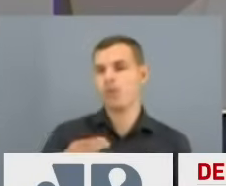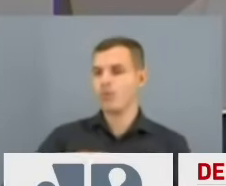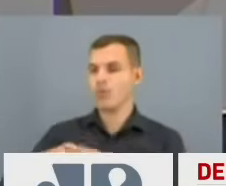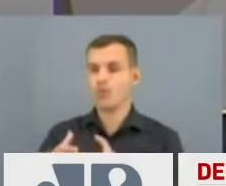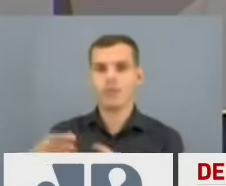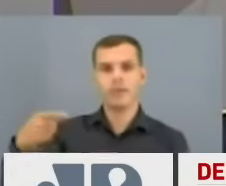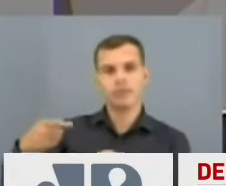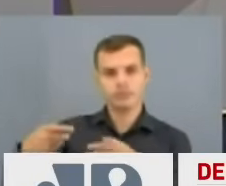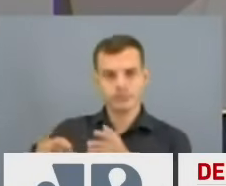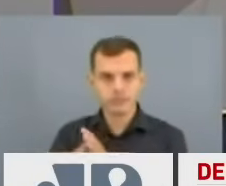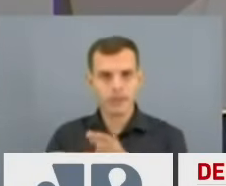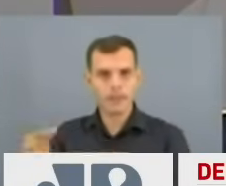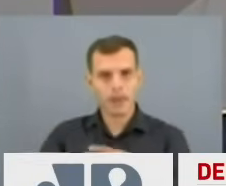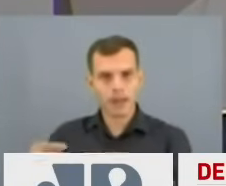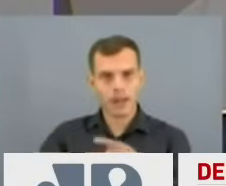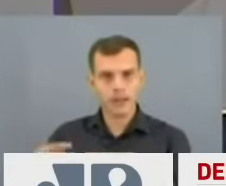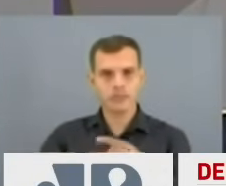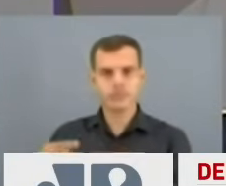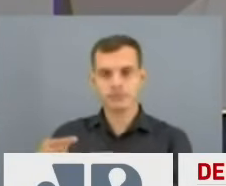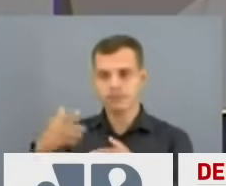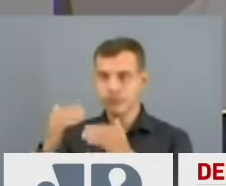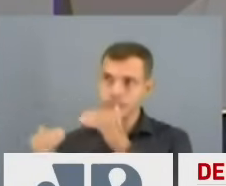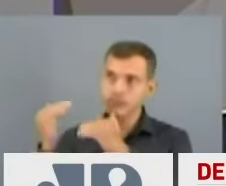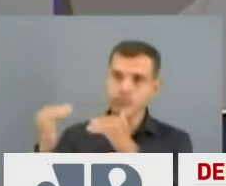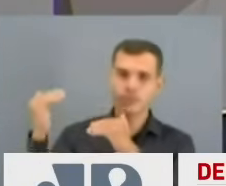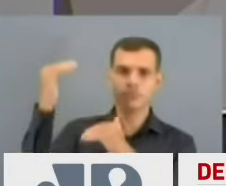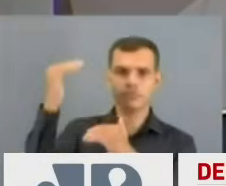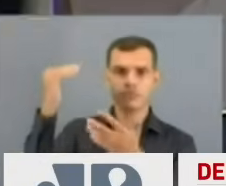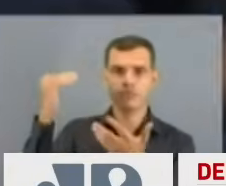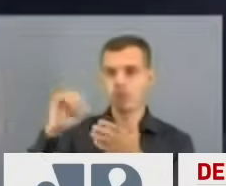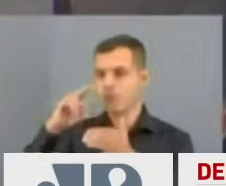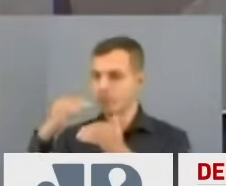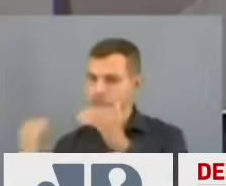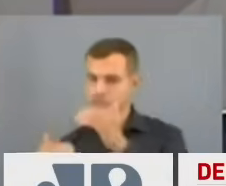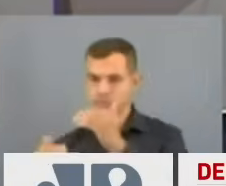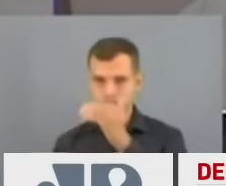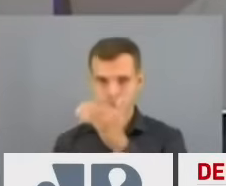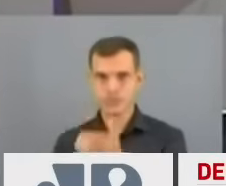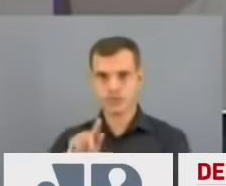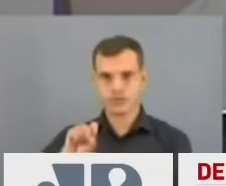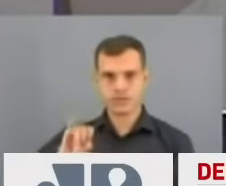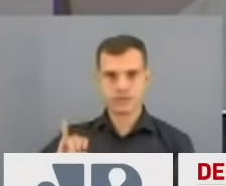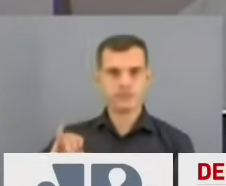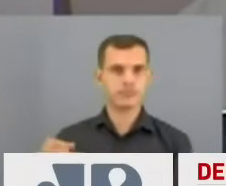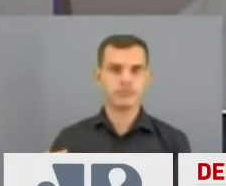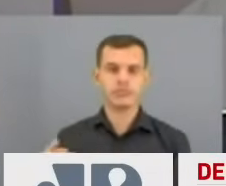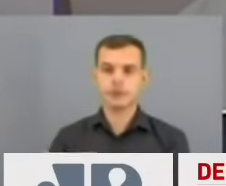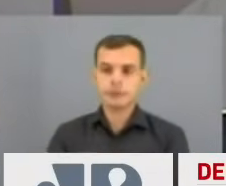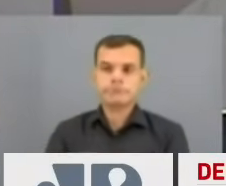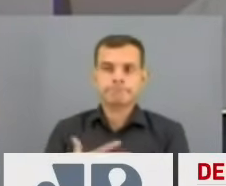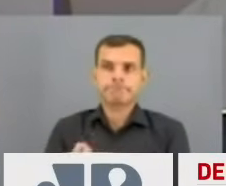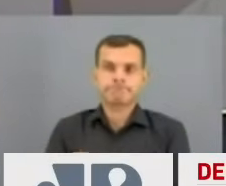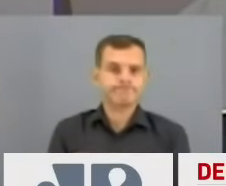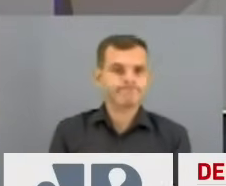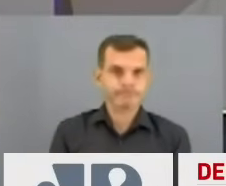meus subordinados no GSI. Não havia clima para isso e o único ser político do GSI era